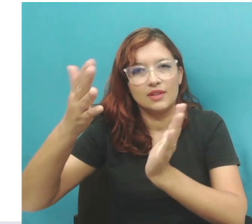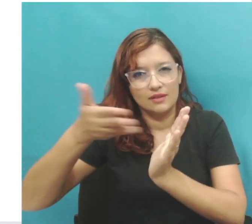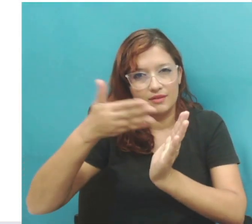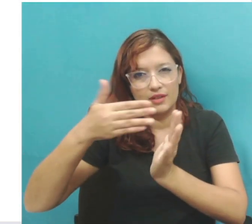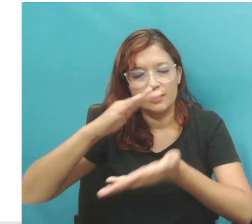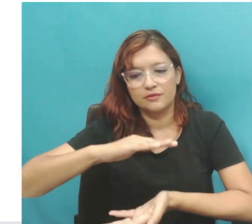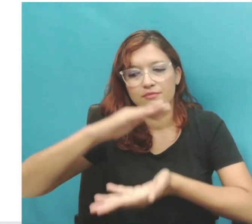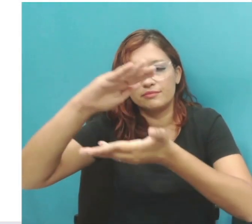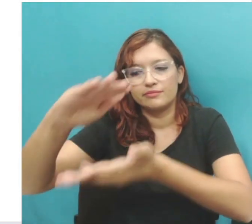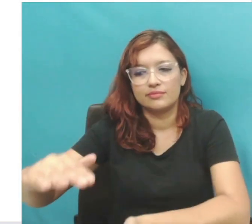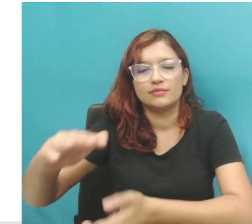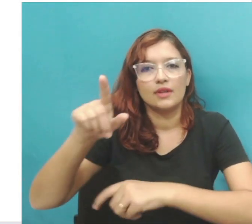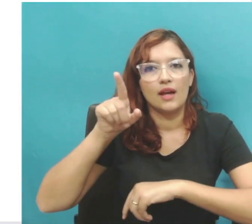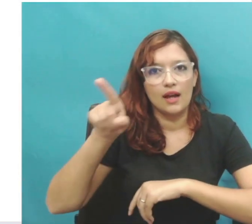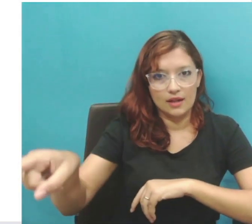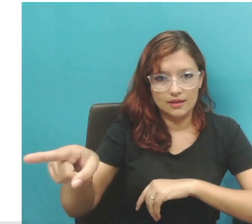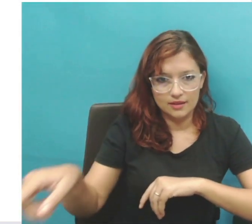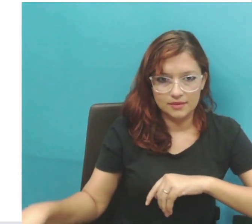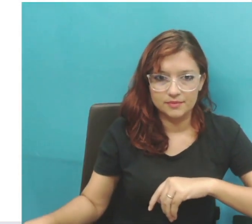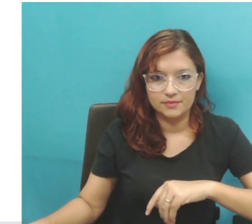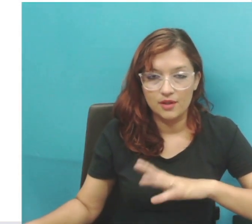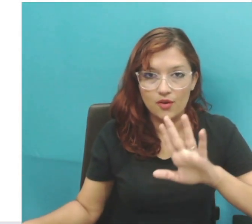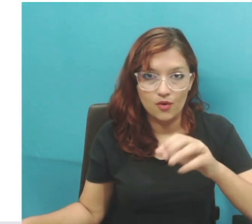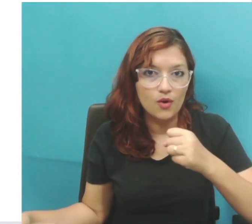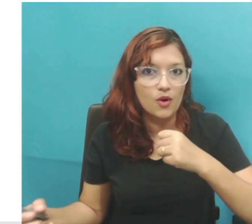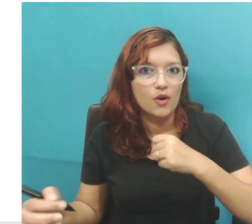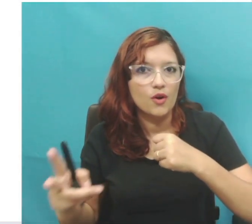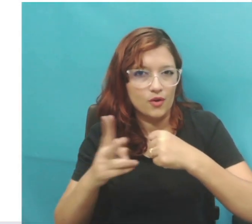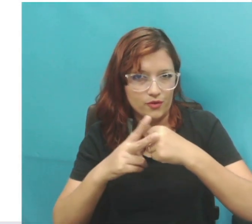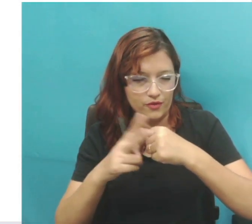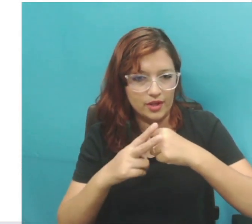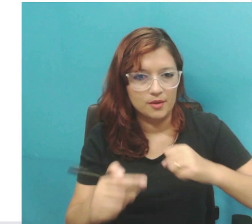Eu pus os livros ali.